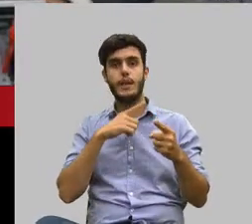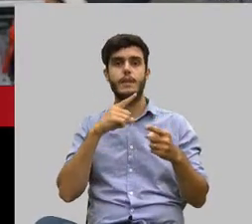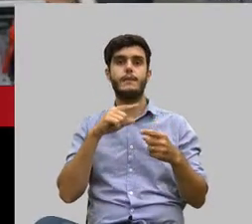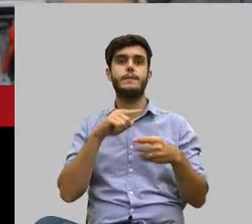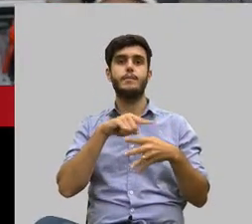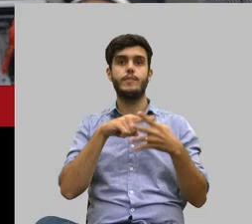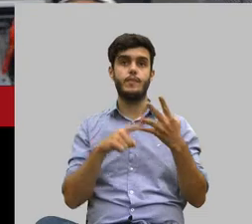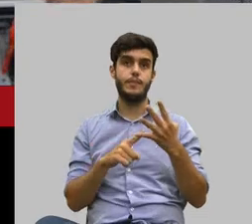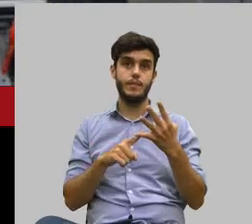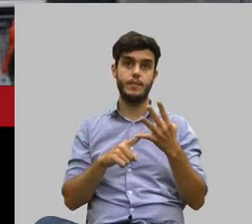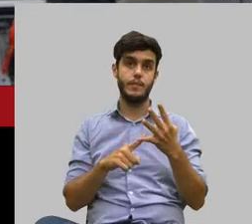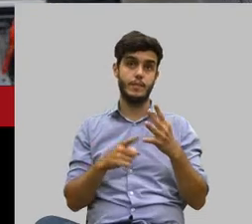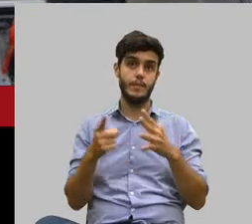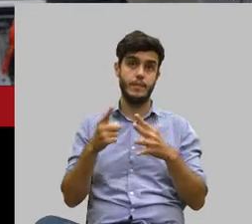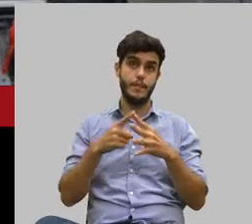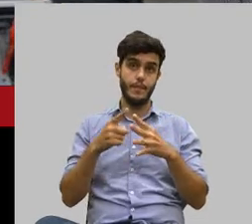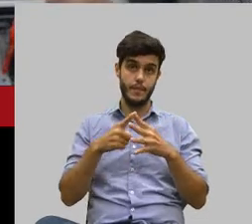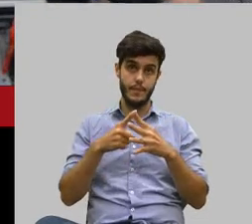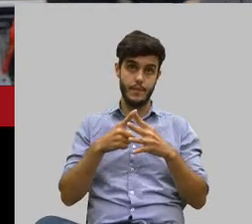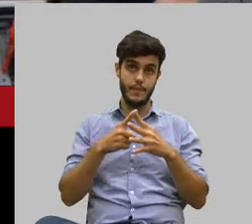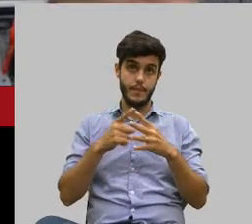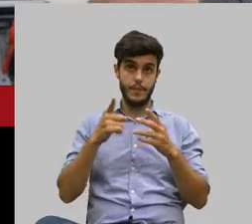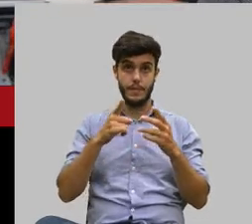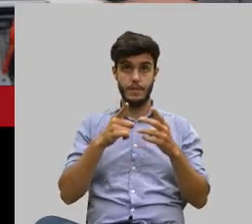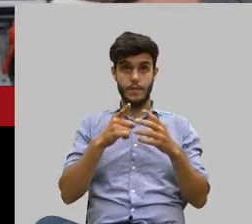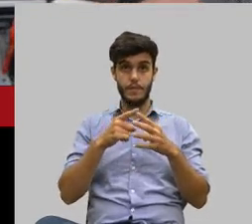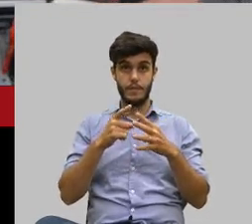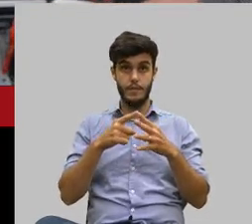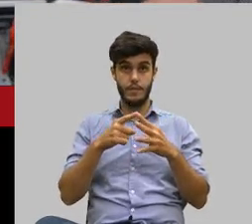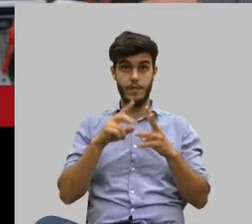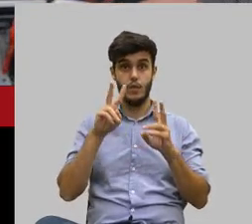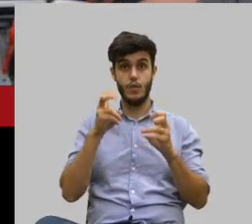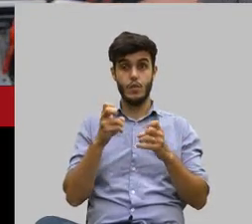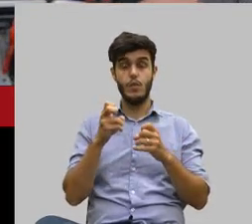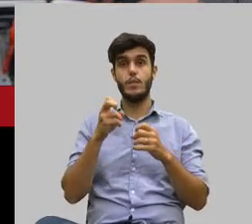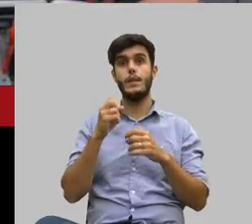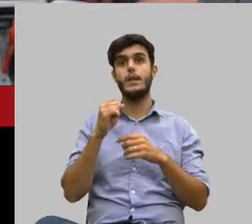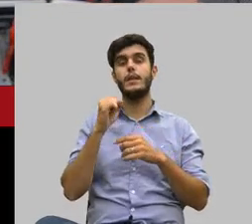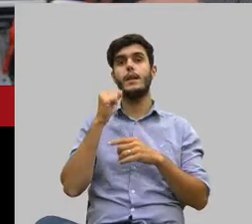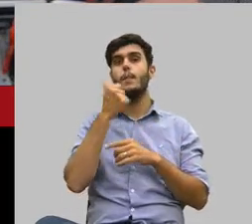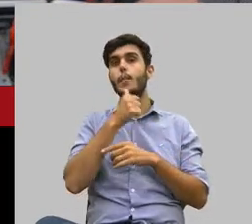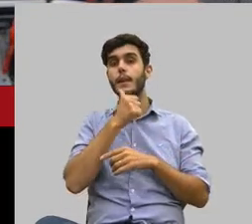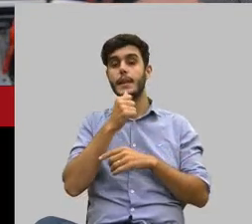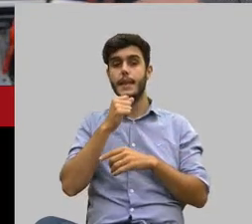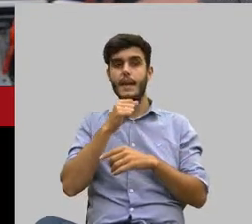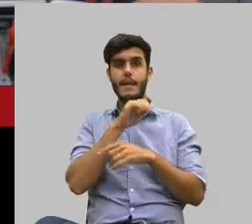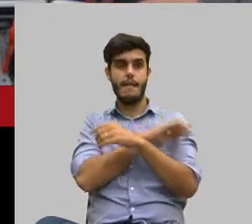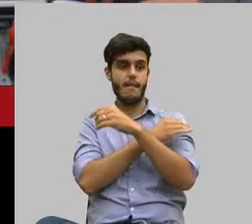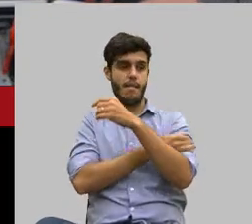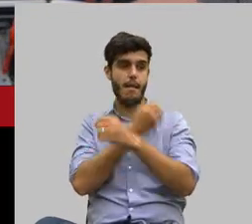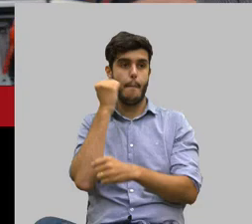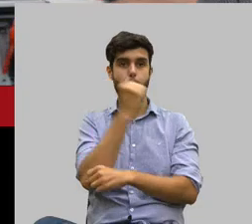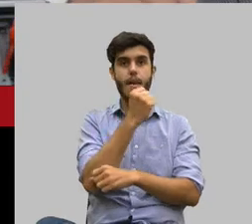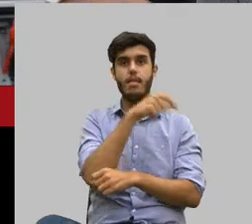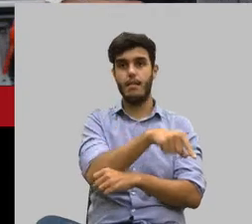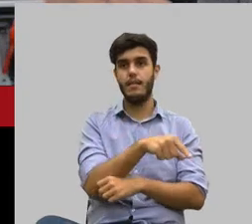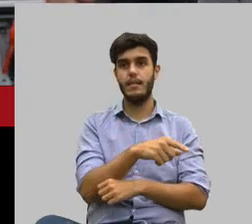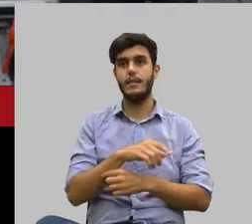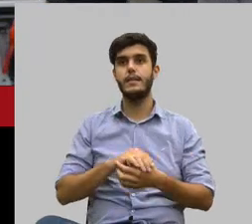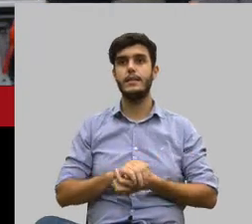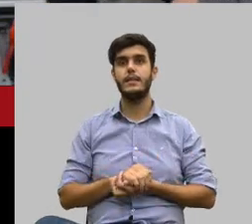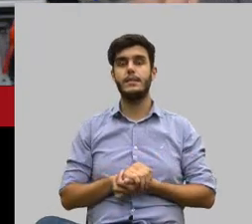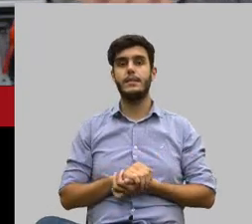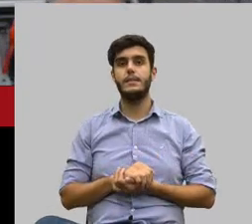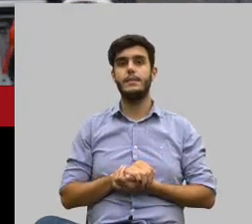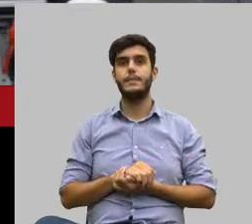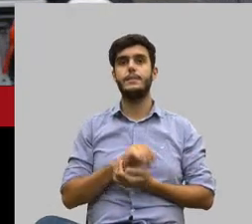eh o primeiro diz respeito ao feminicídio no nosso estado eh de fato